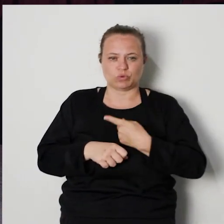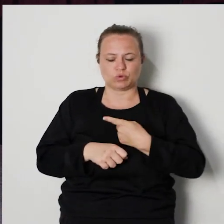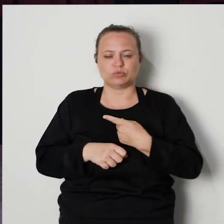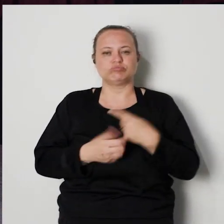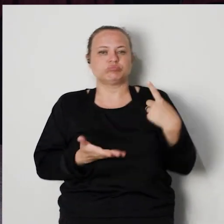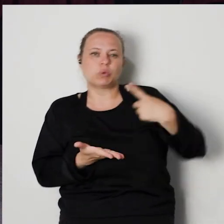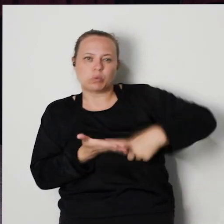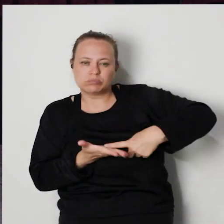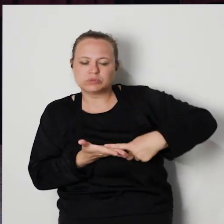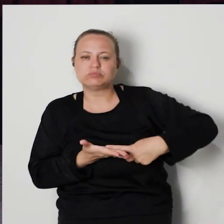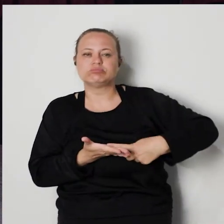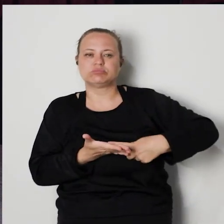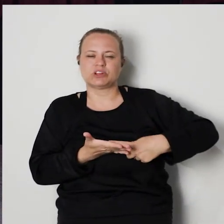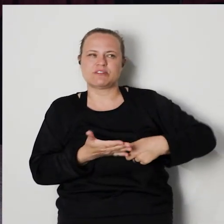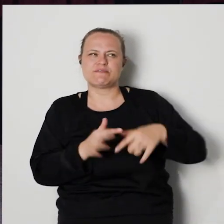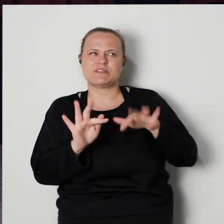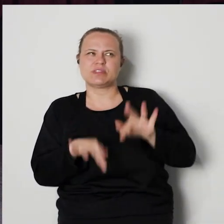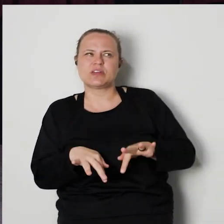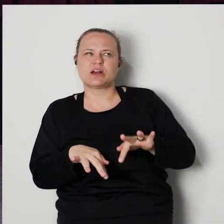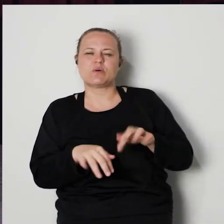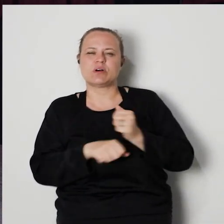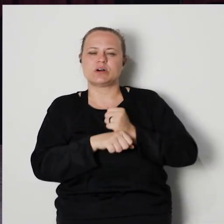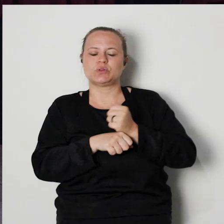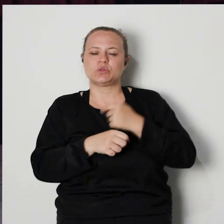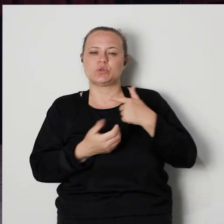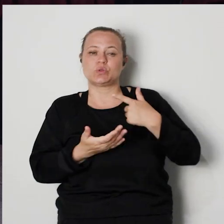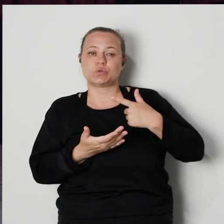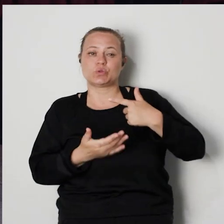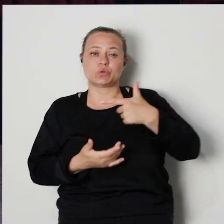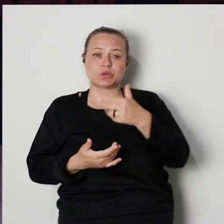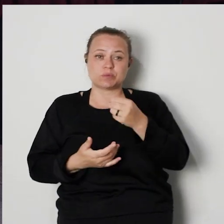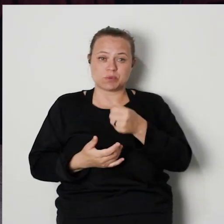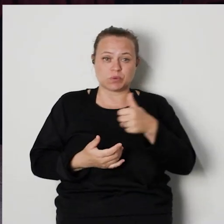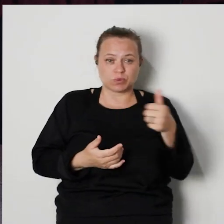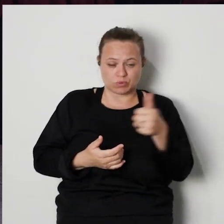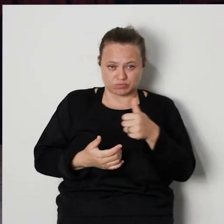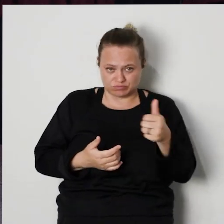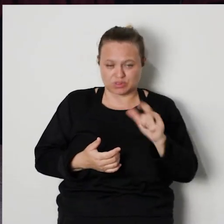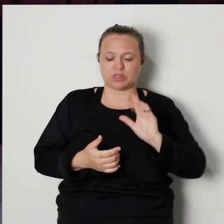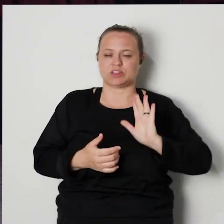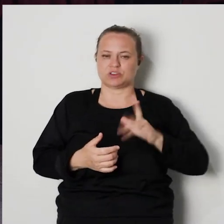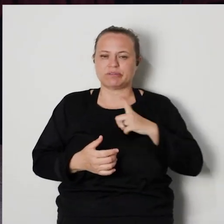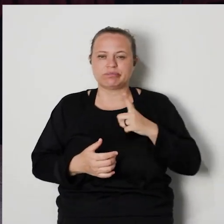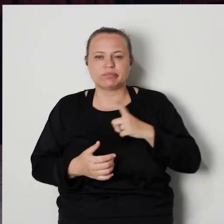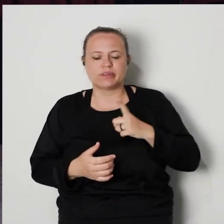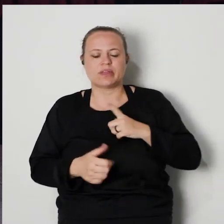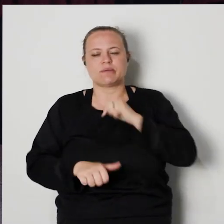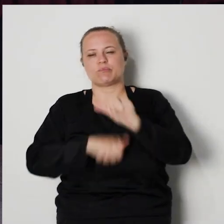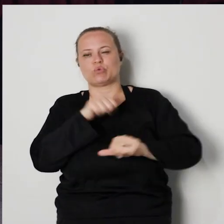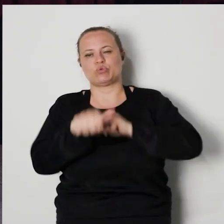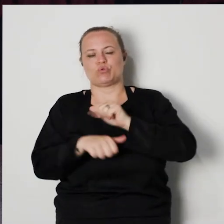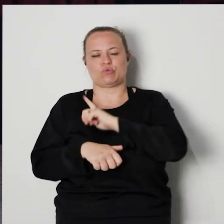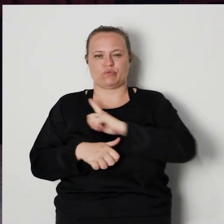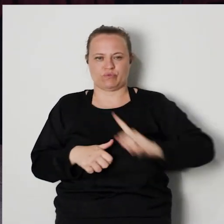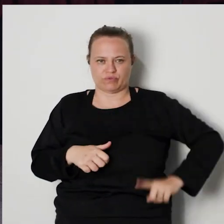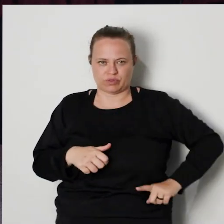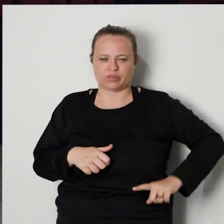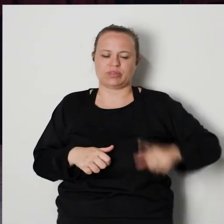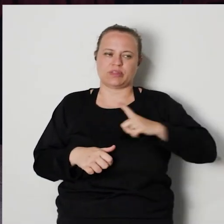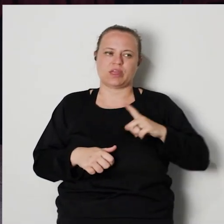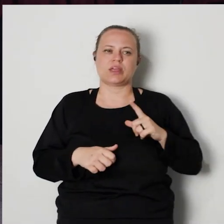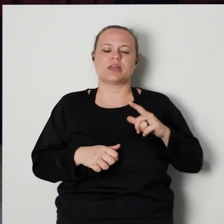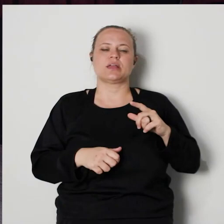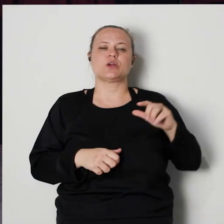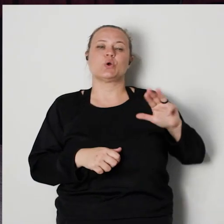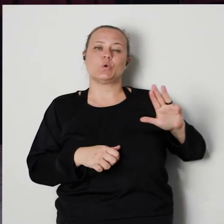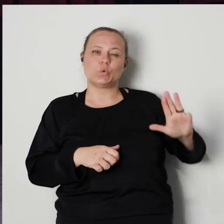de cultura. Isso é 2011, mais ou menos. A gente firma o acordo em final de